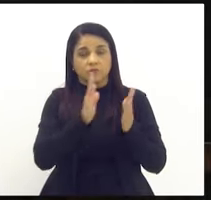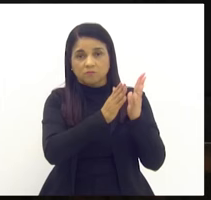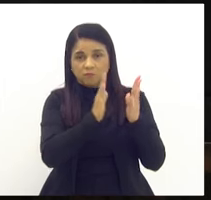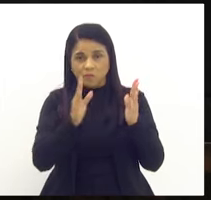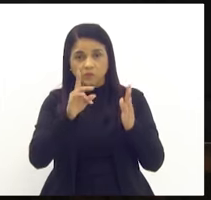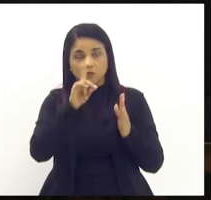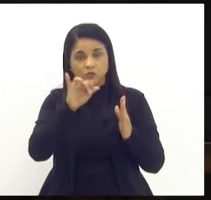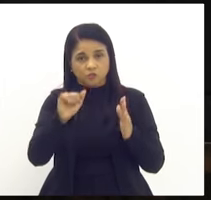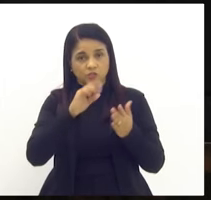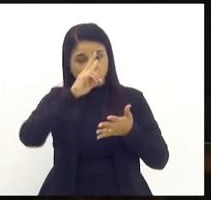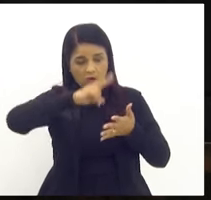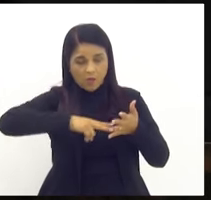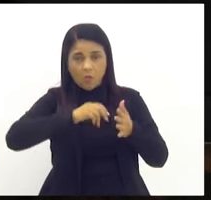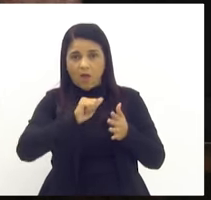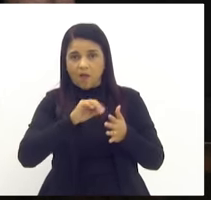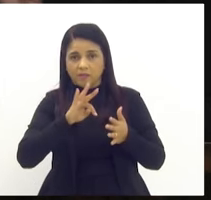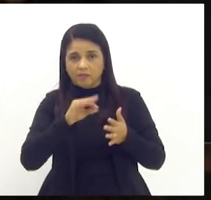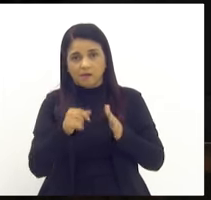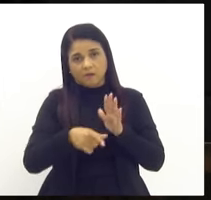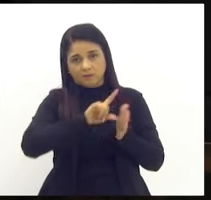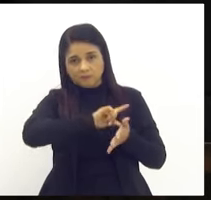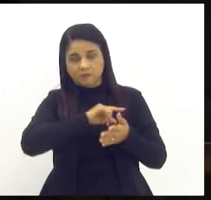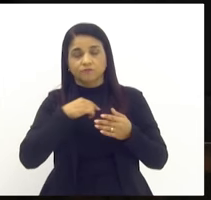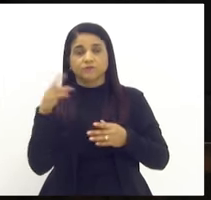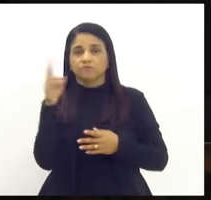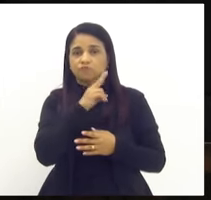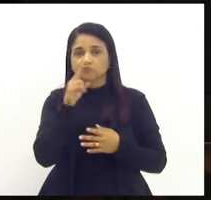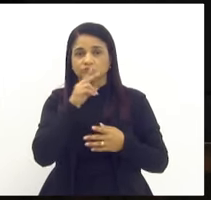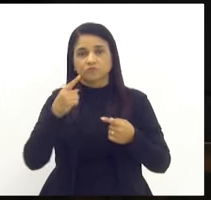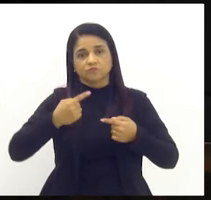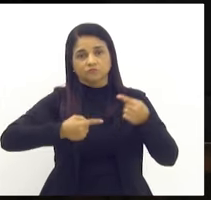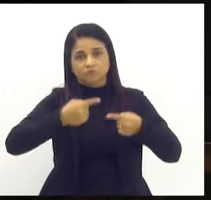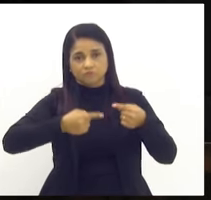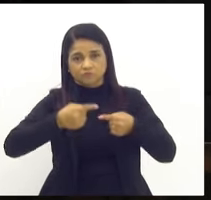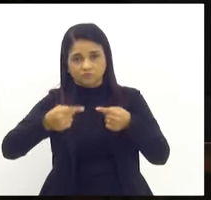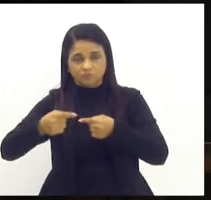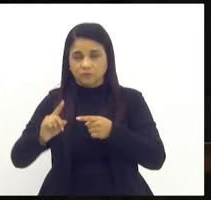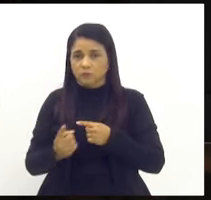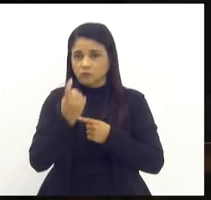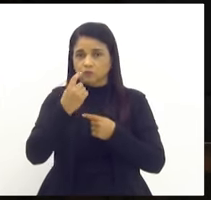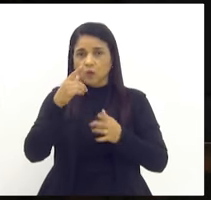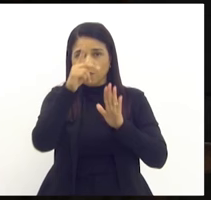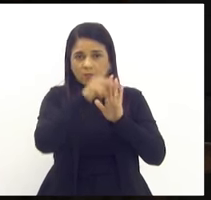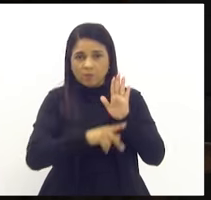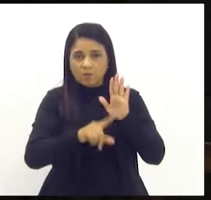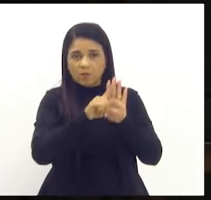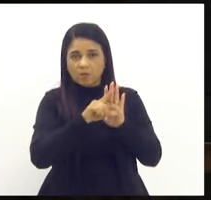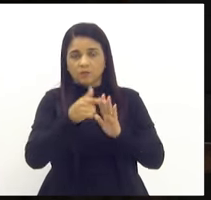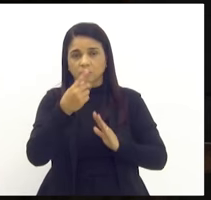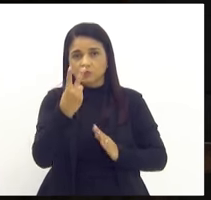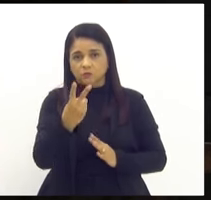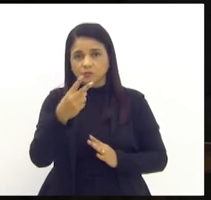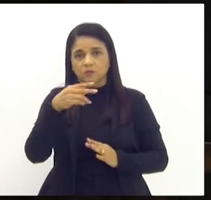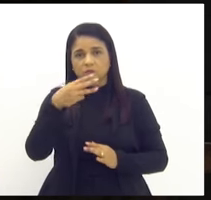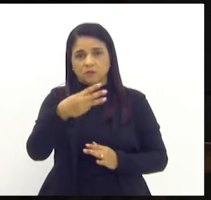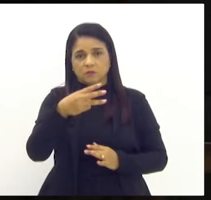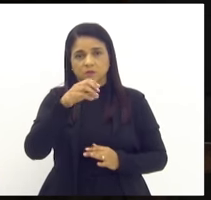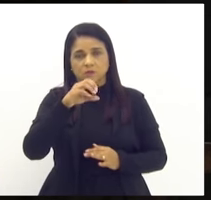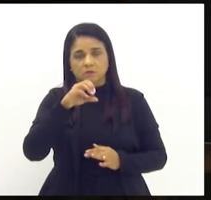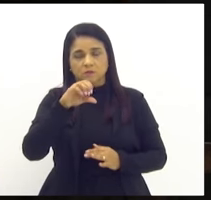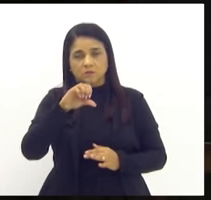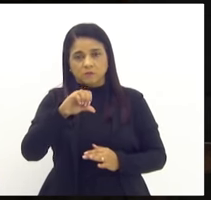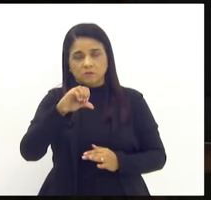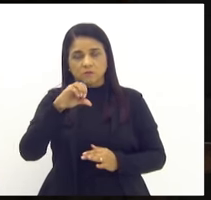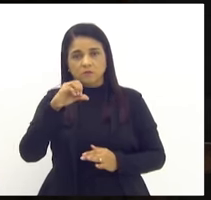do dia em regime de urgência em discussão projeto de lei número 2390